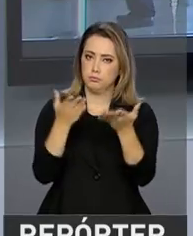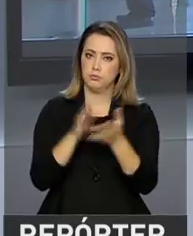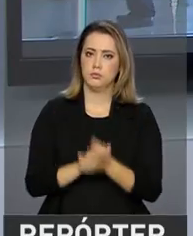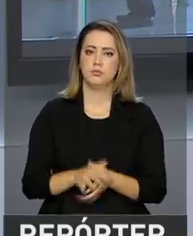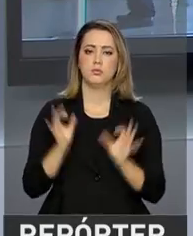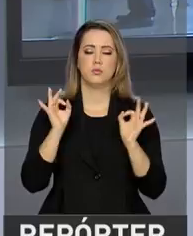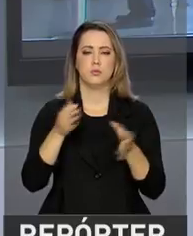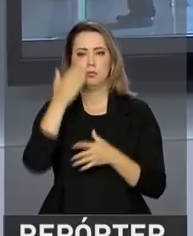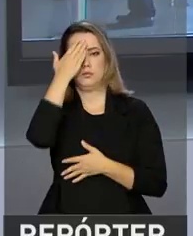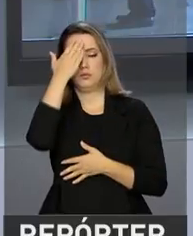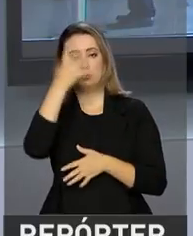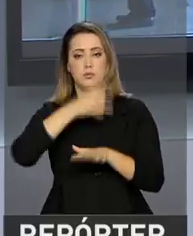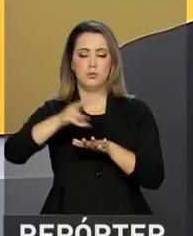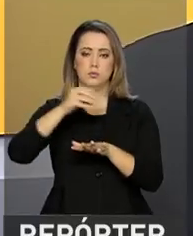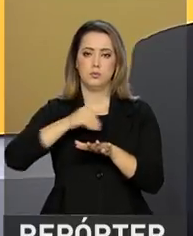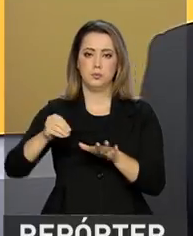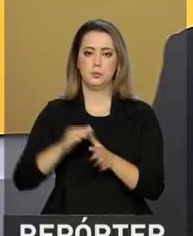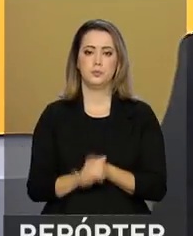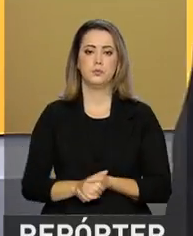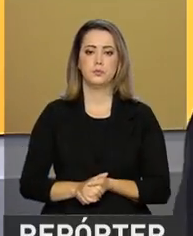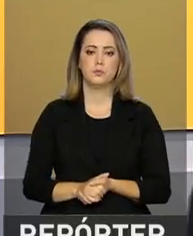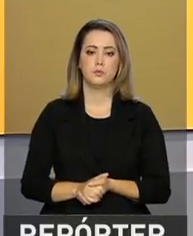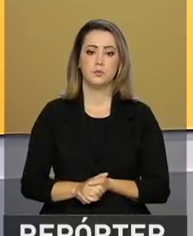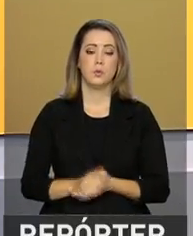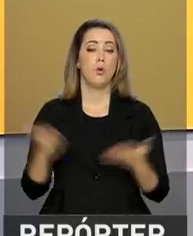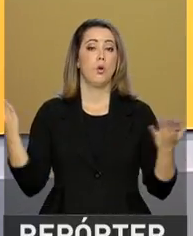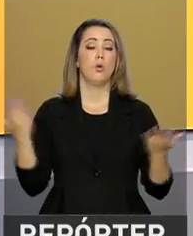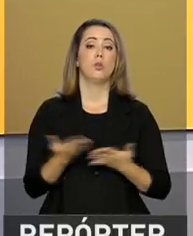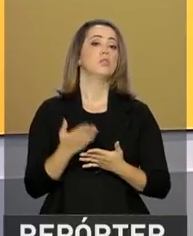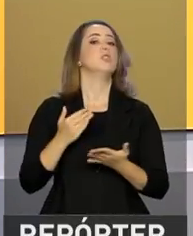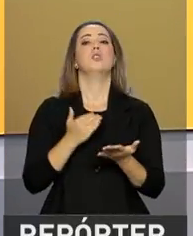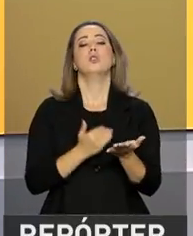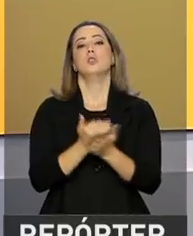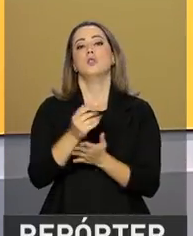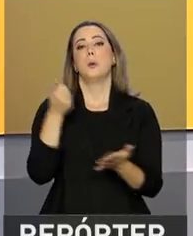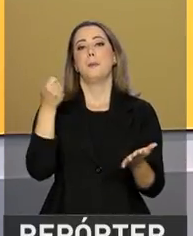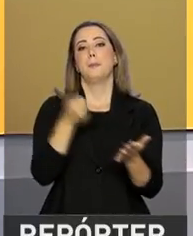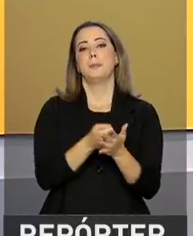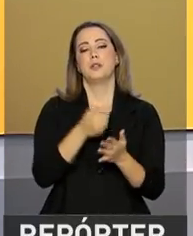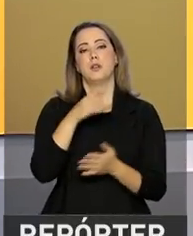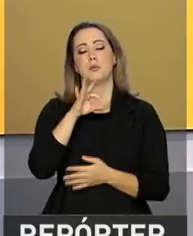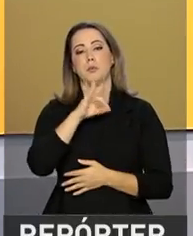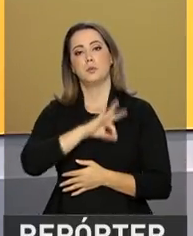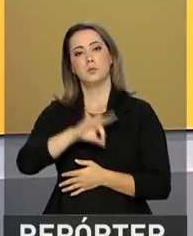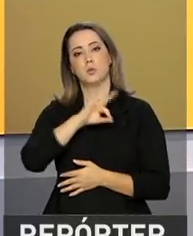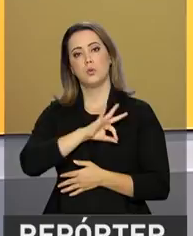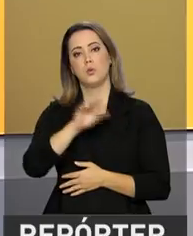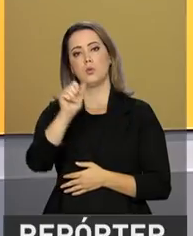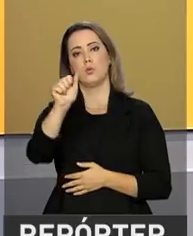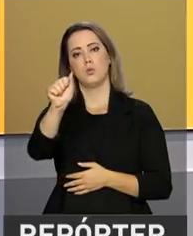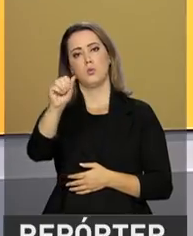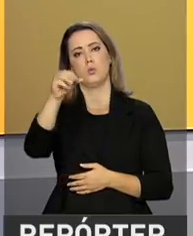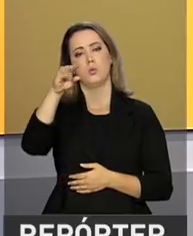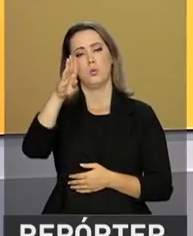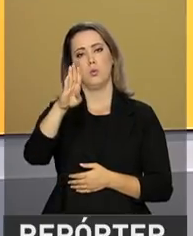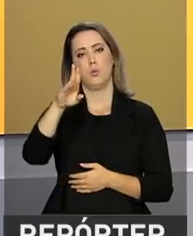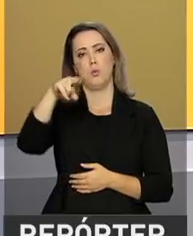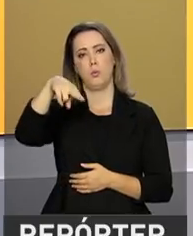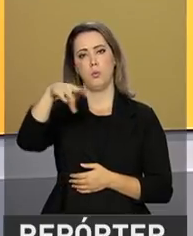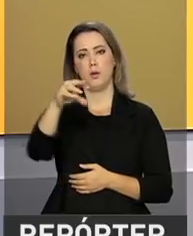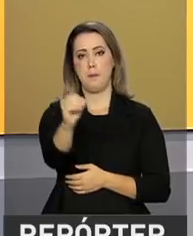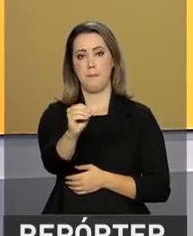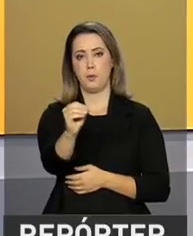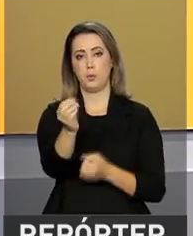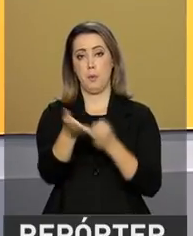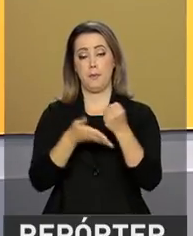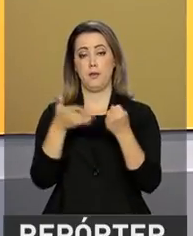ok joão pedro brigado pelas suas informações e olha começa hoje o pagamento do abono salarial referente ao ano base 2006